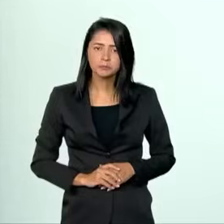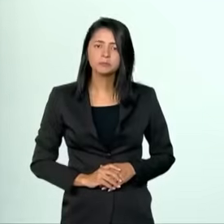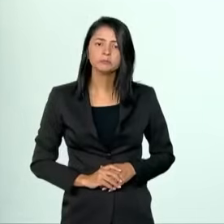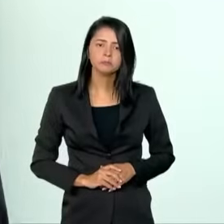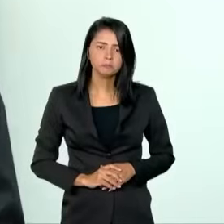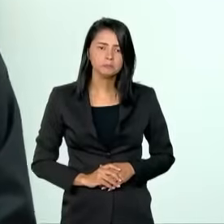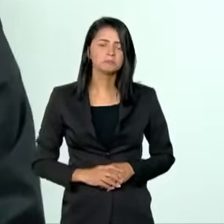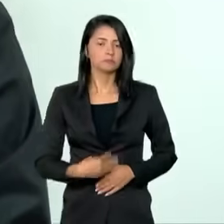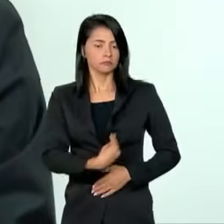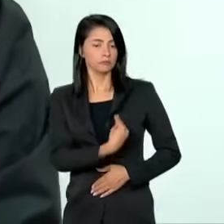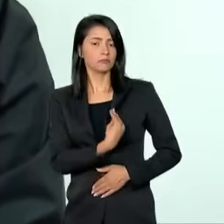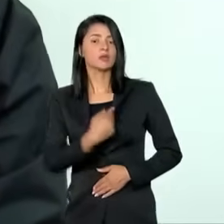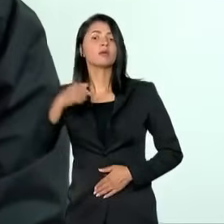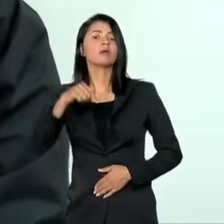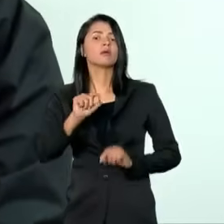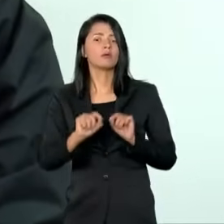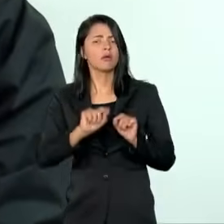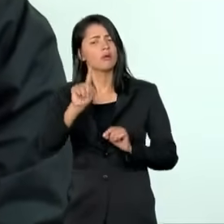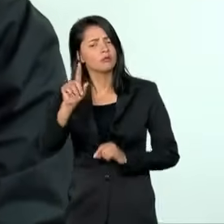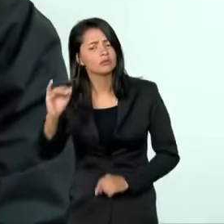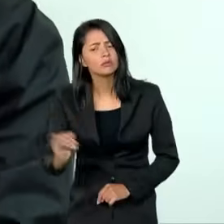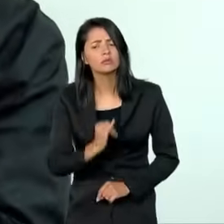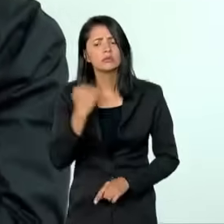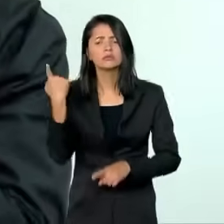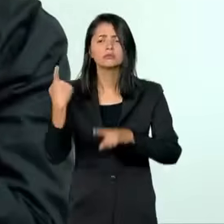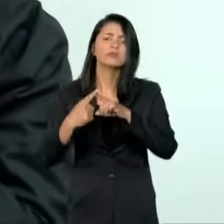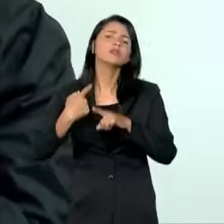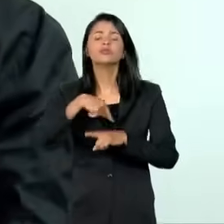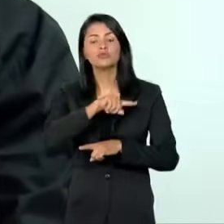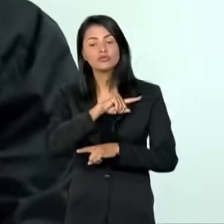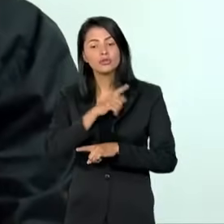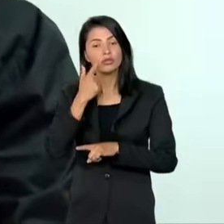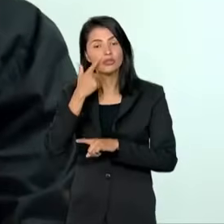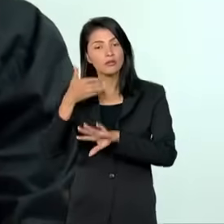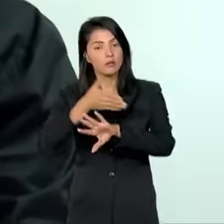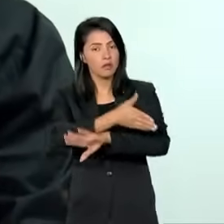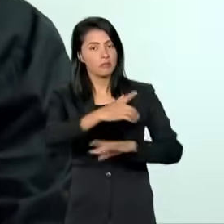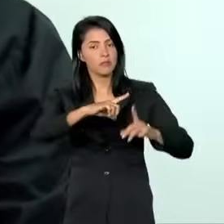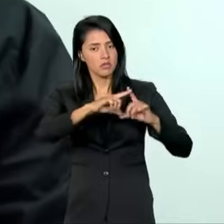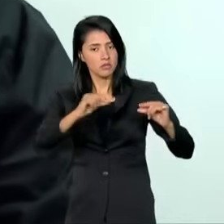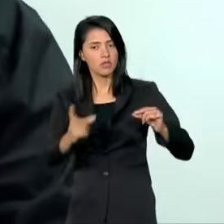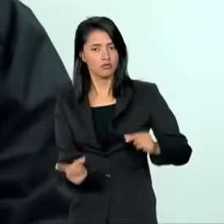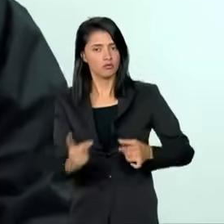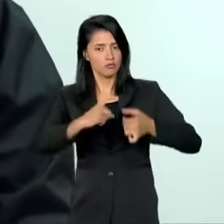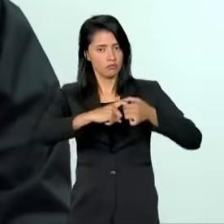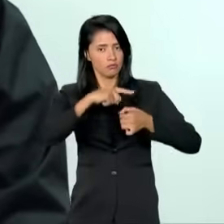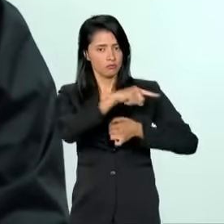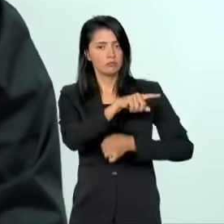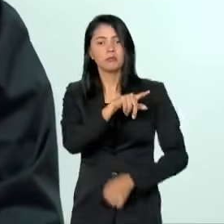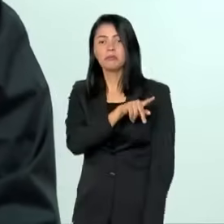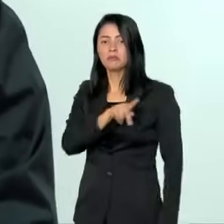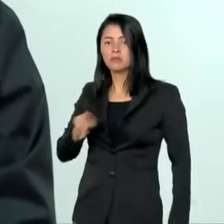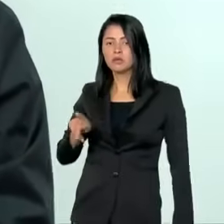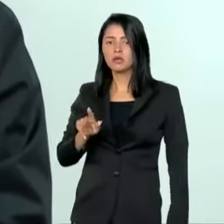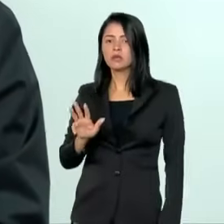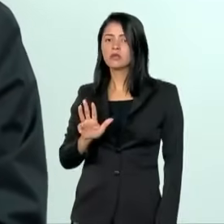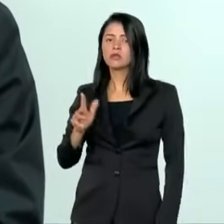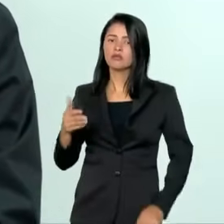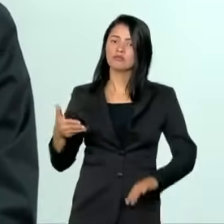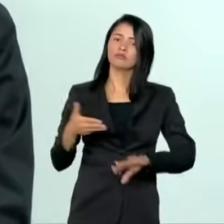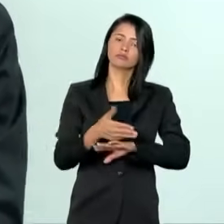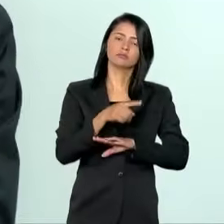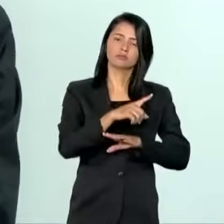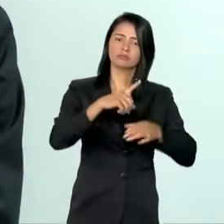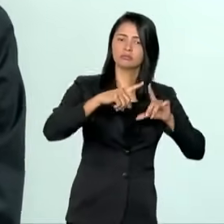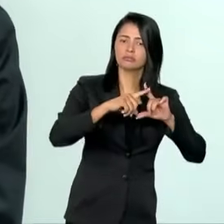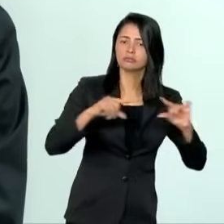E a nossa presença aqui hoje é muito importante justamente para que voltemos a Brasília, presidente Lula, com